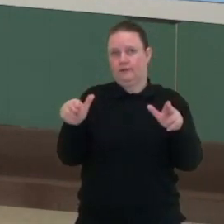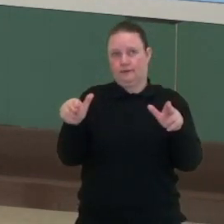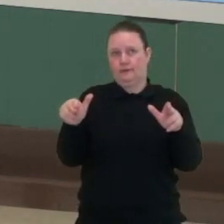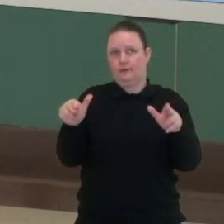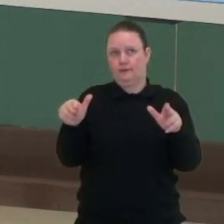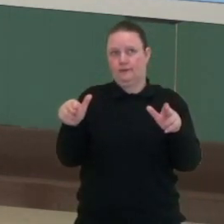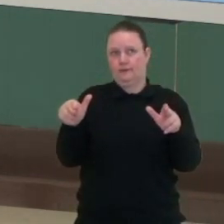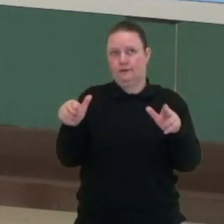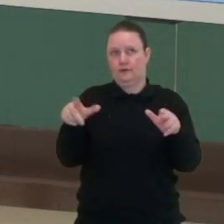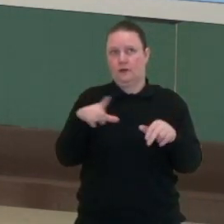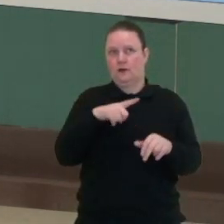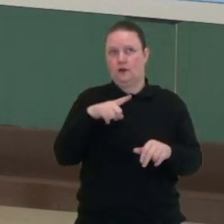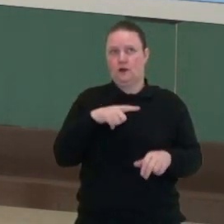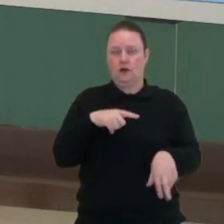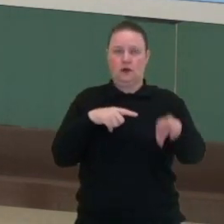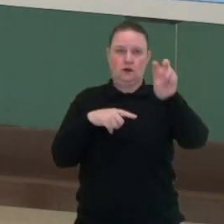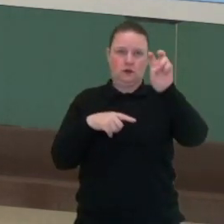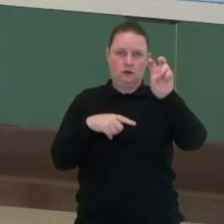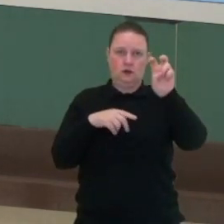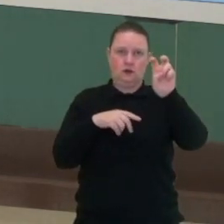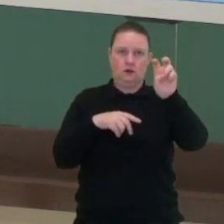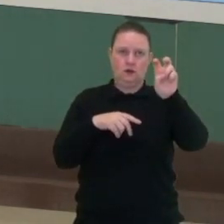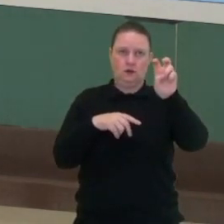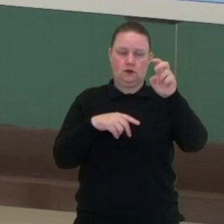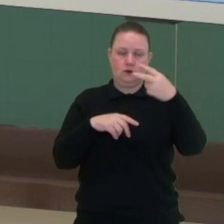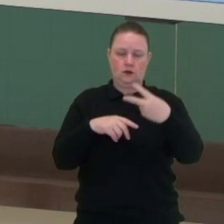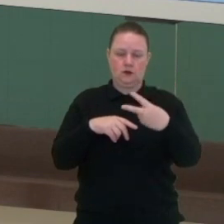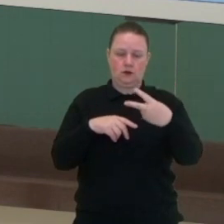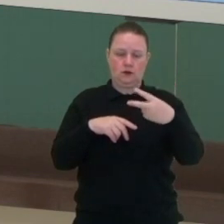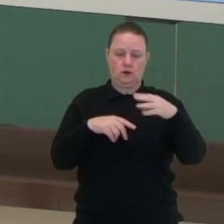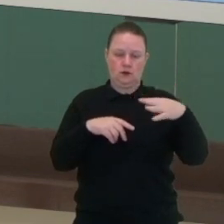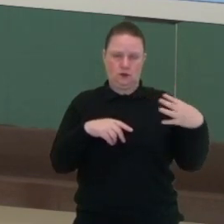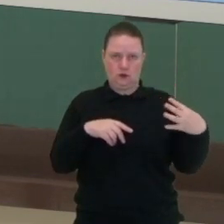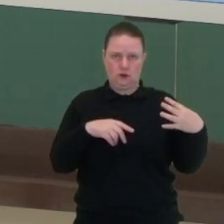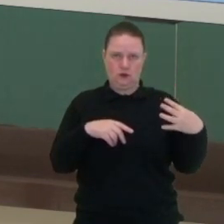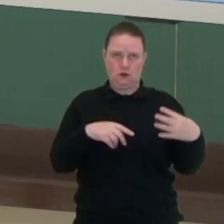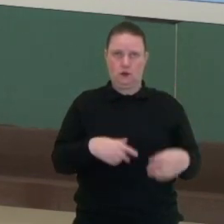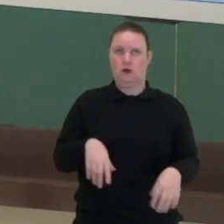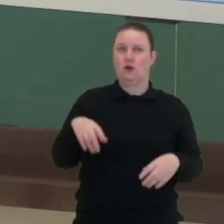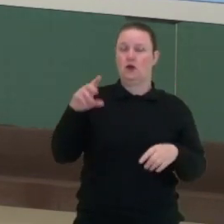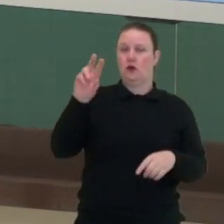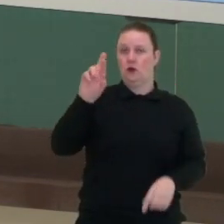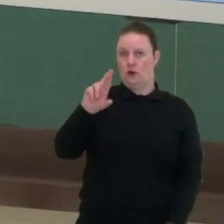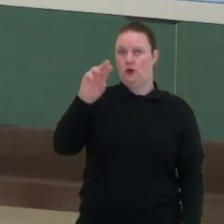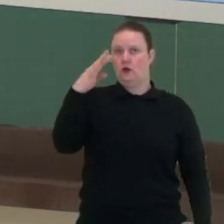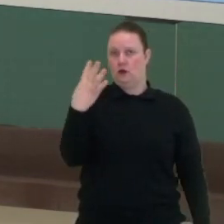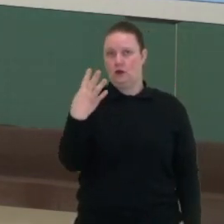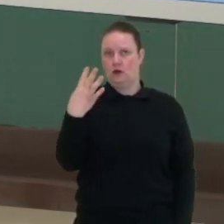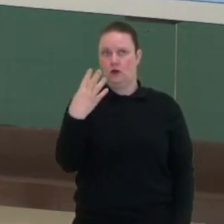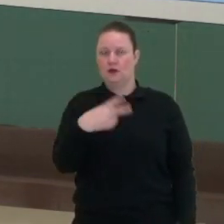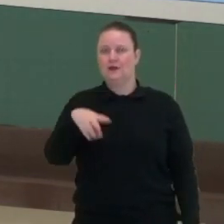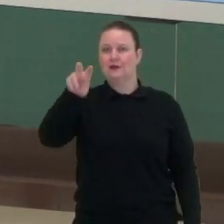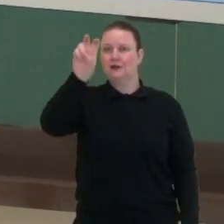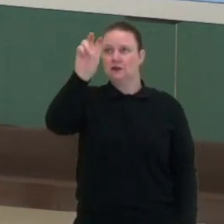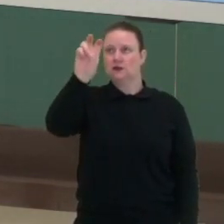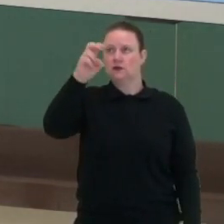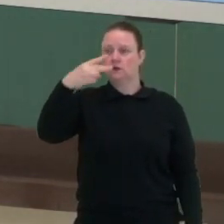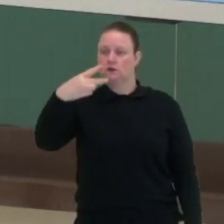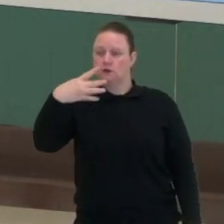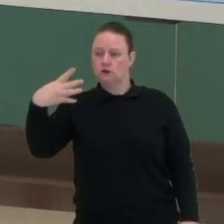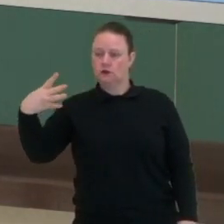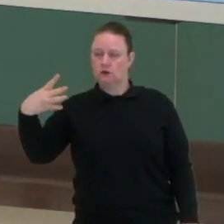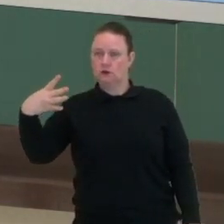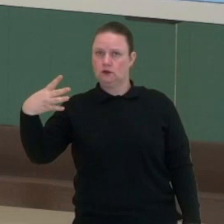R2 possui 5 de base e 24 de altura. O R4 também, 5 de base e 24